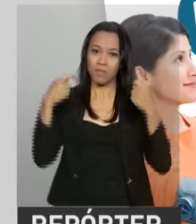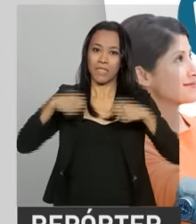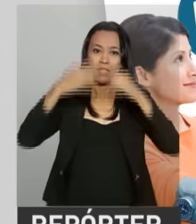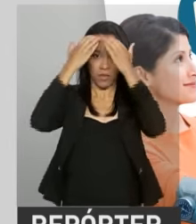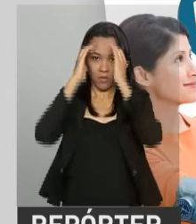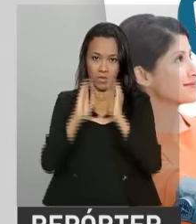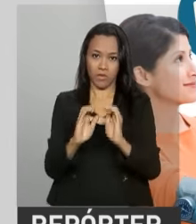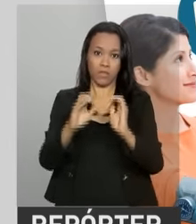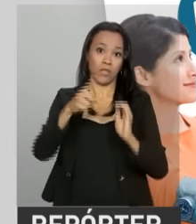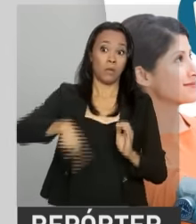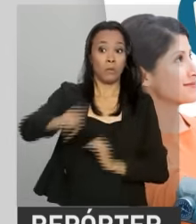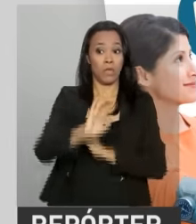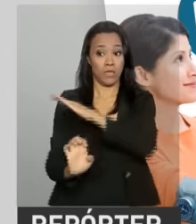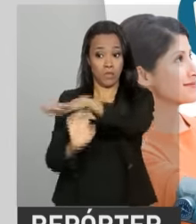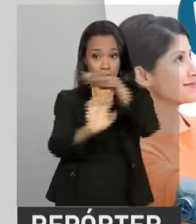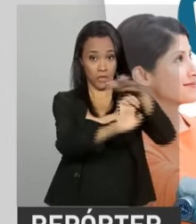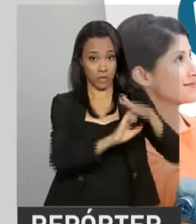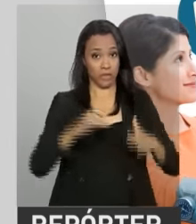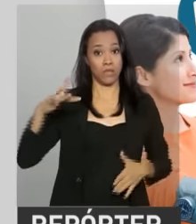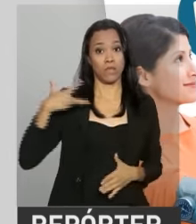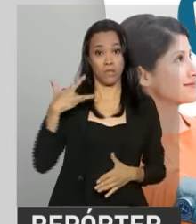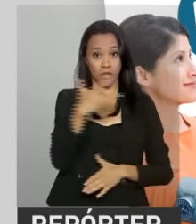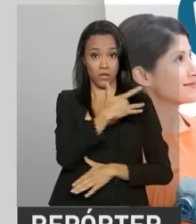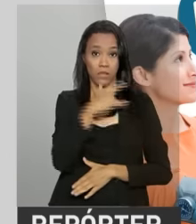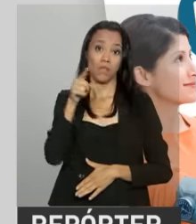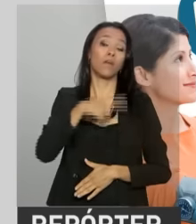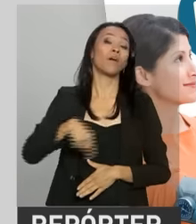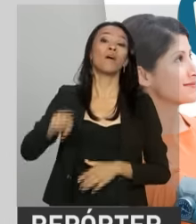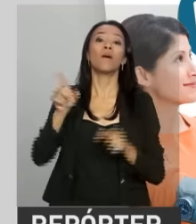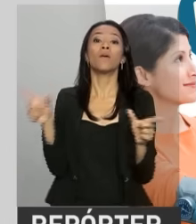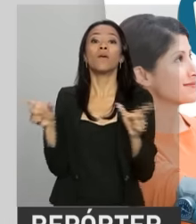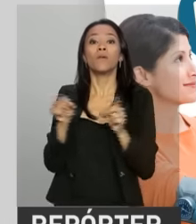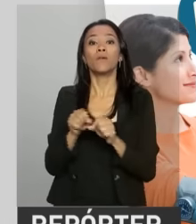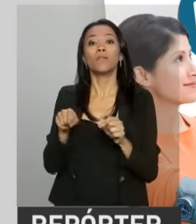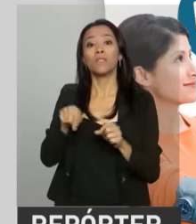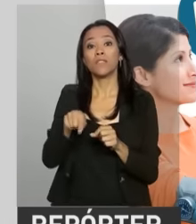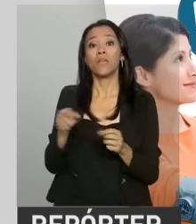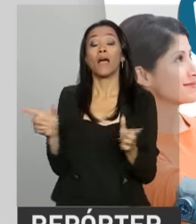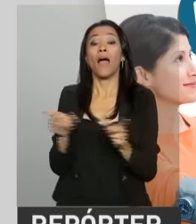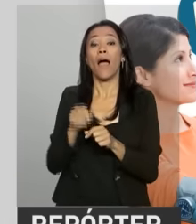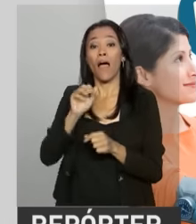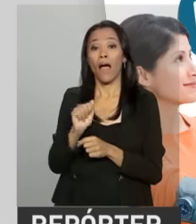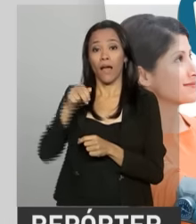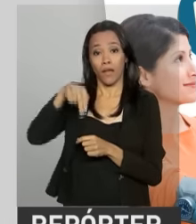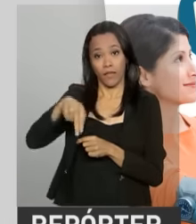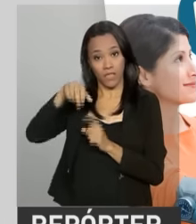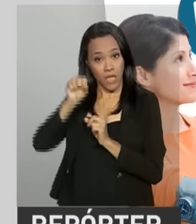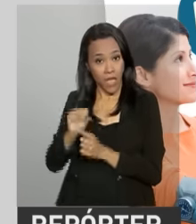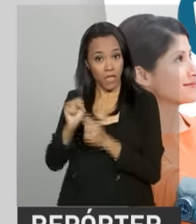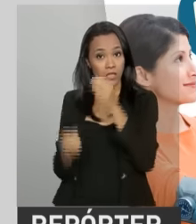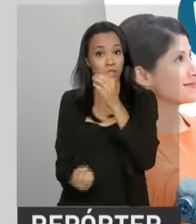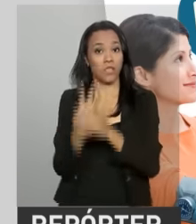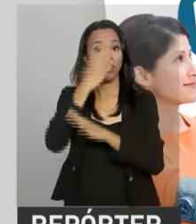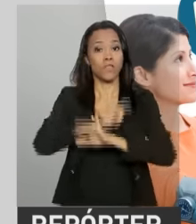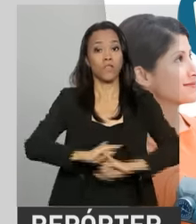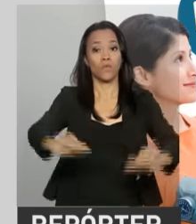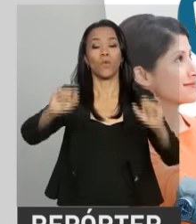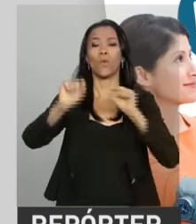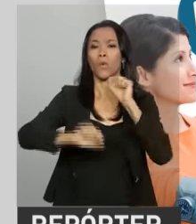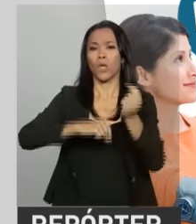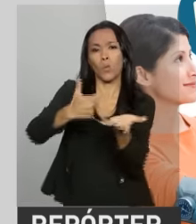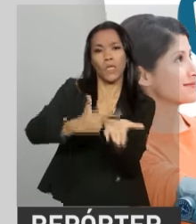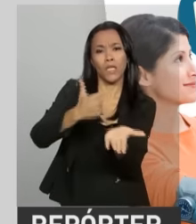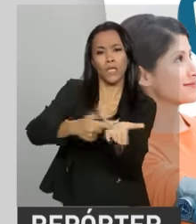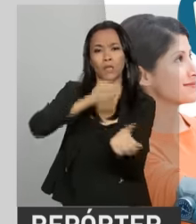cumpridos pelas operadoras a agência nacional de saúde suplementar a ans lançou uma cartilha o material